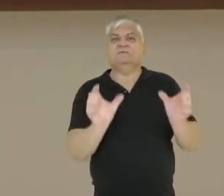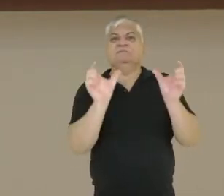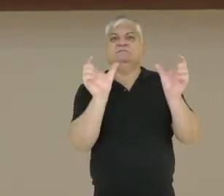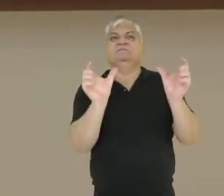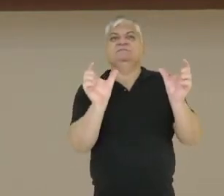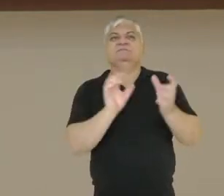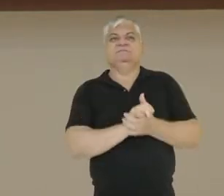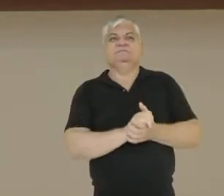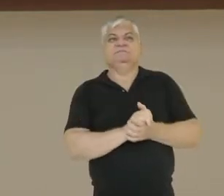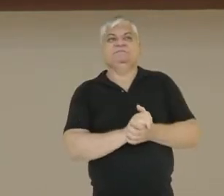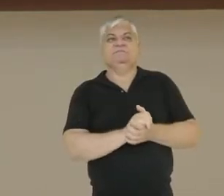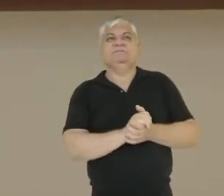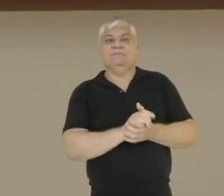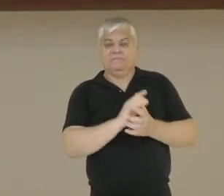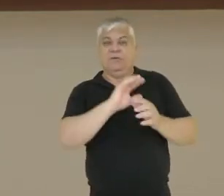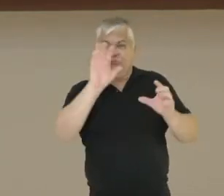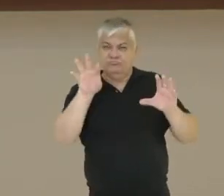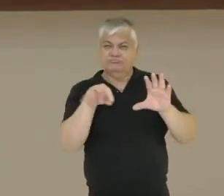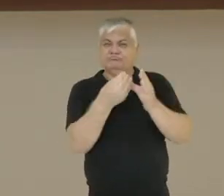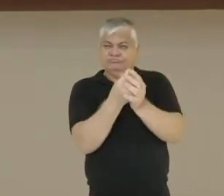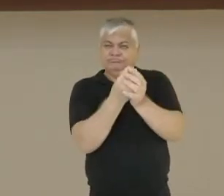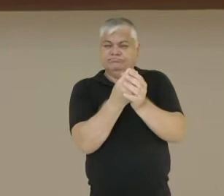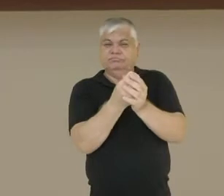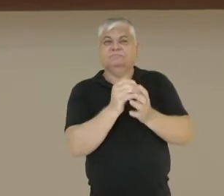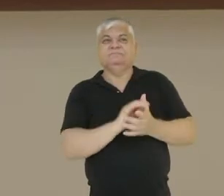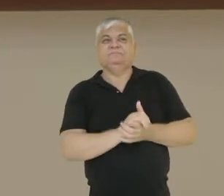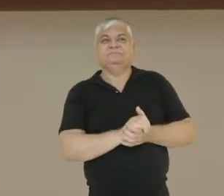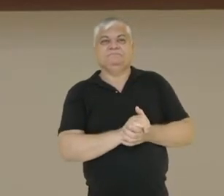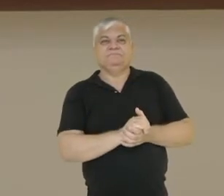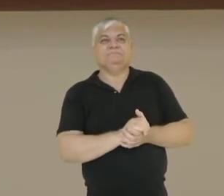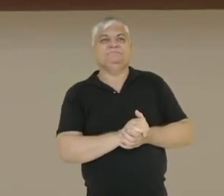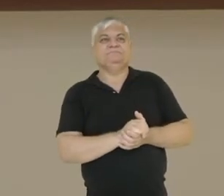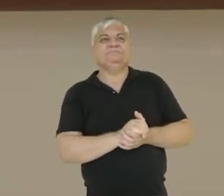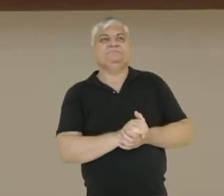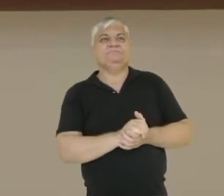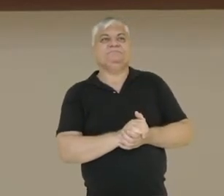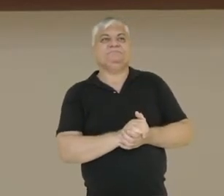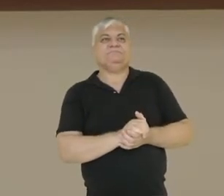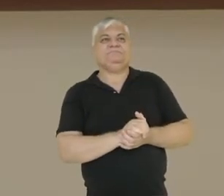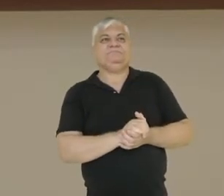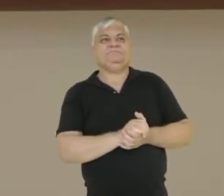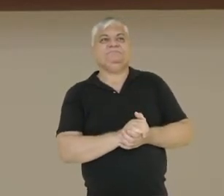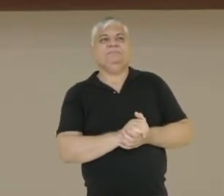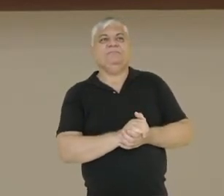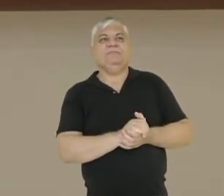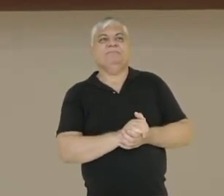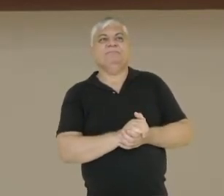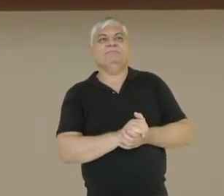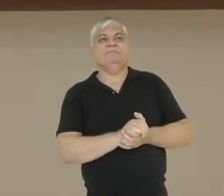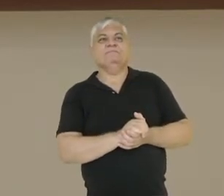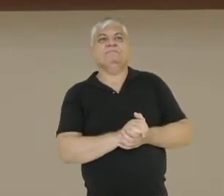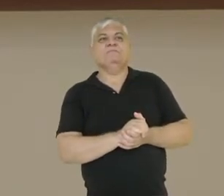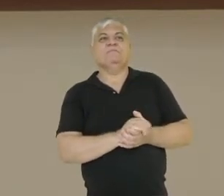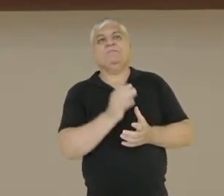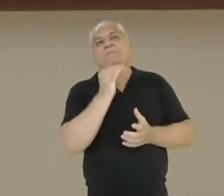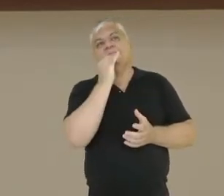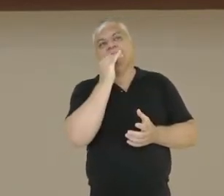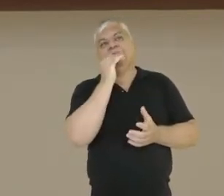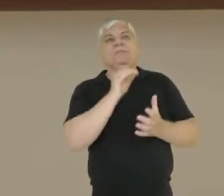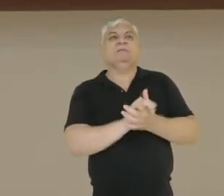completiva nominal, porque ela completa o sentido da palavra medo, um tipo específico de medo. Um guia de como